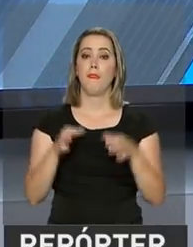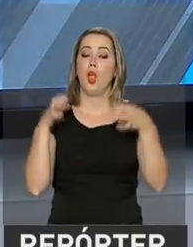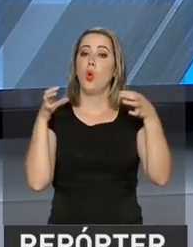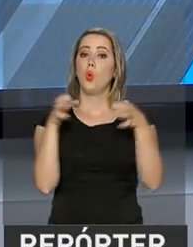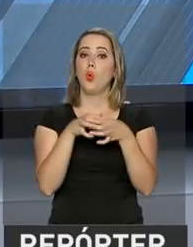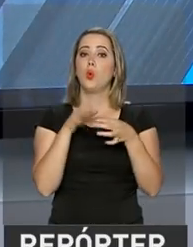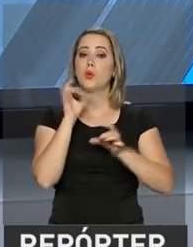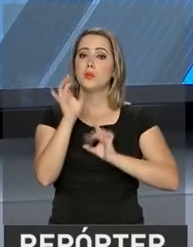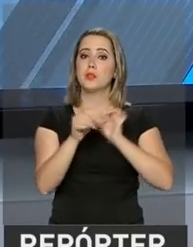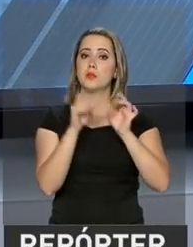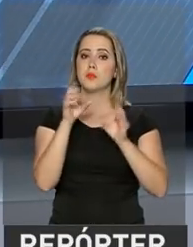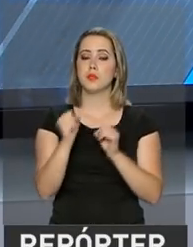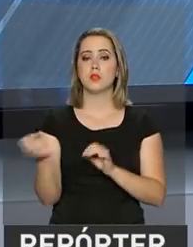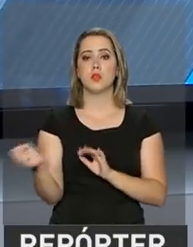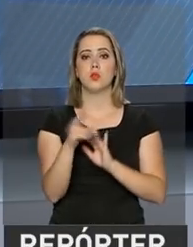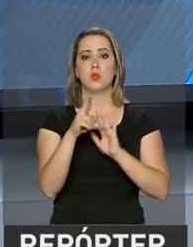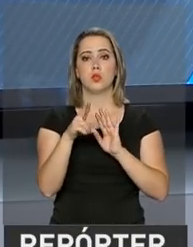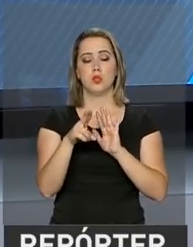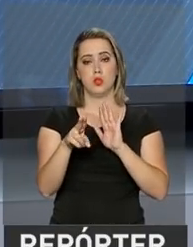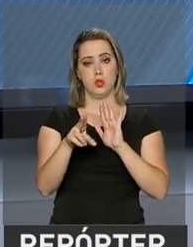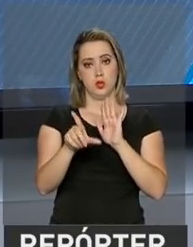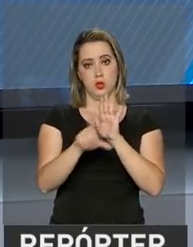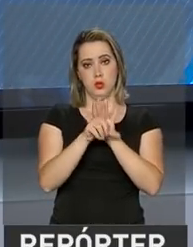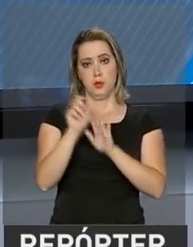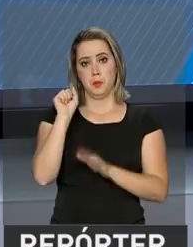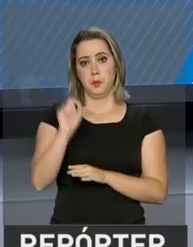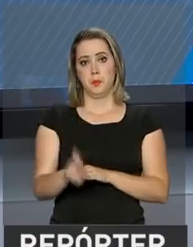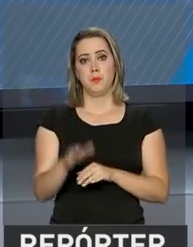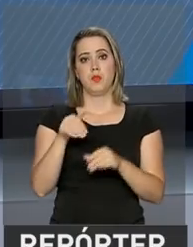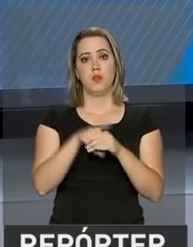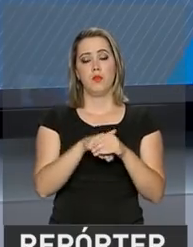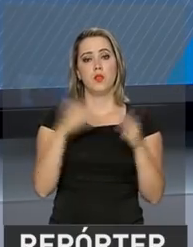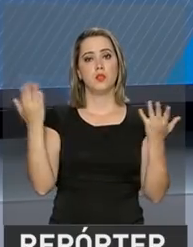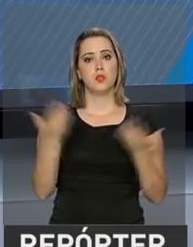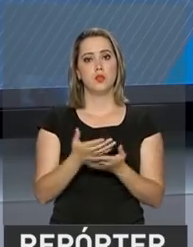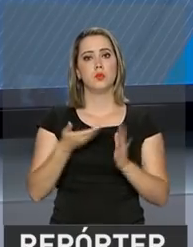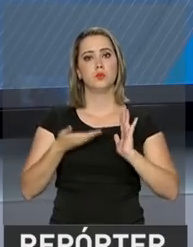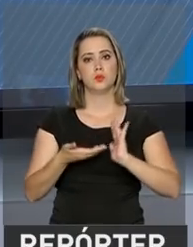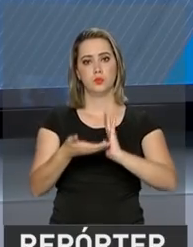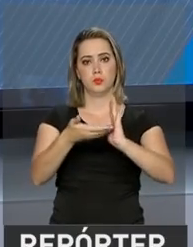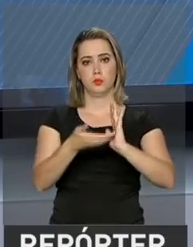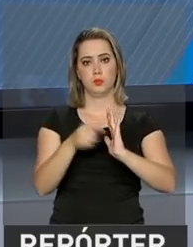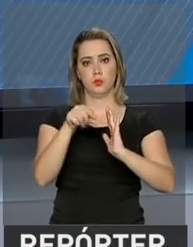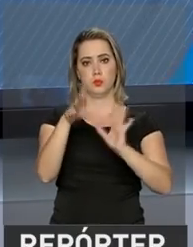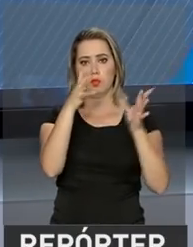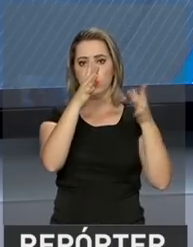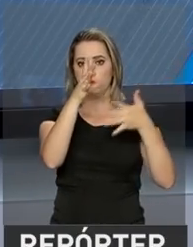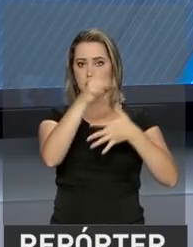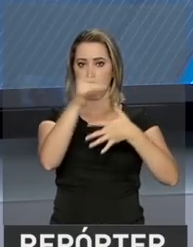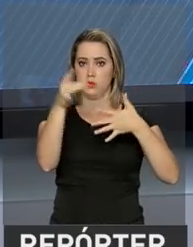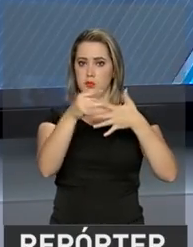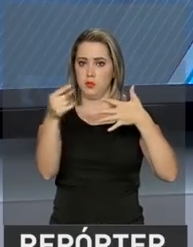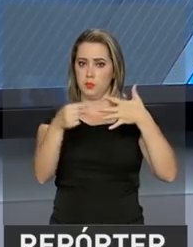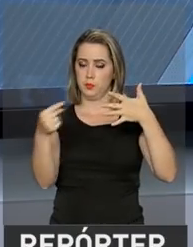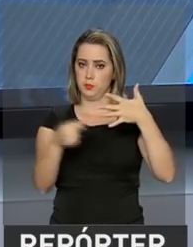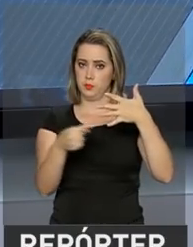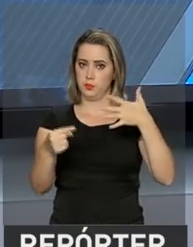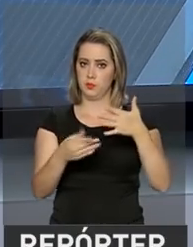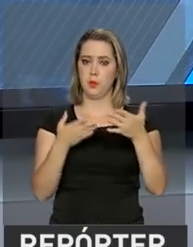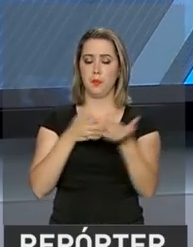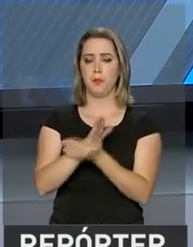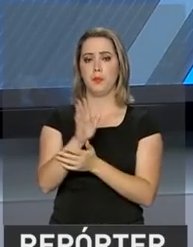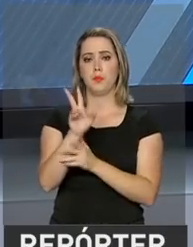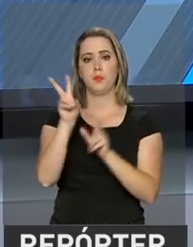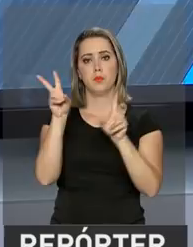especial da reforma da previdência vota hoje na câmara dos deputados os destaques que faltam para a